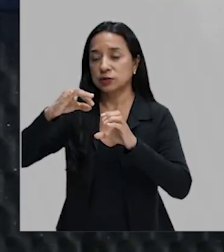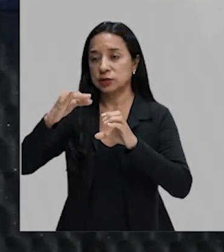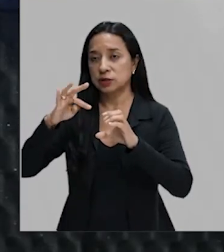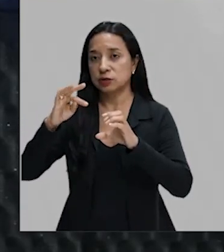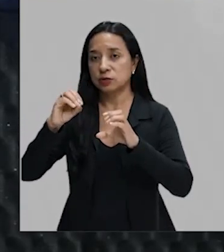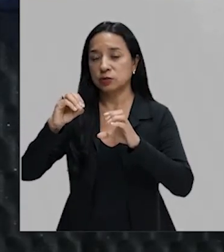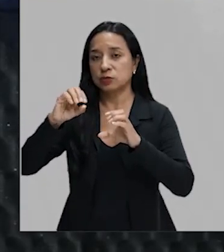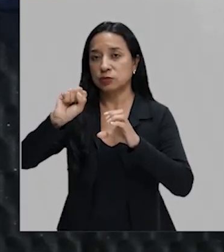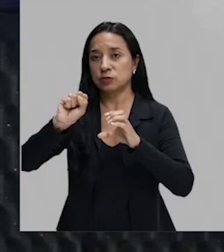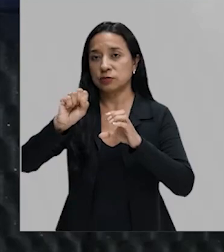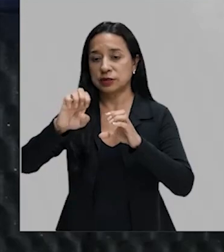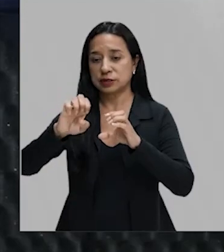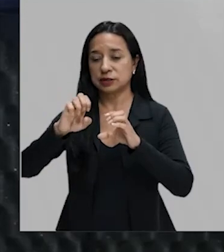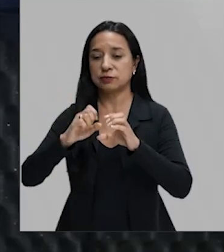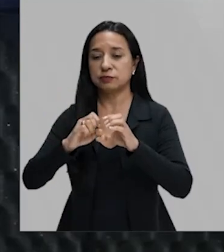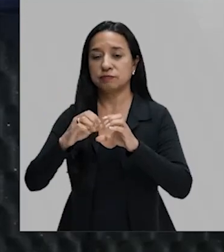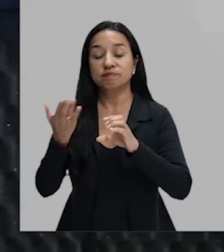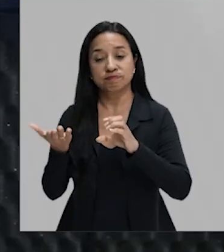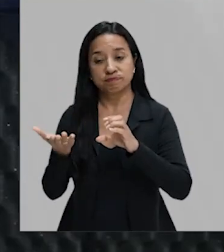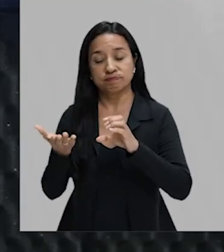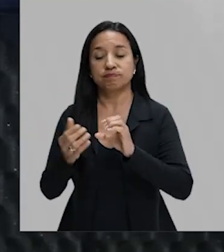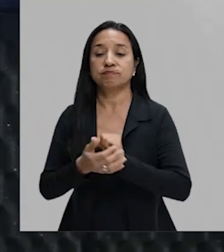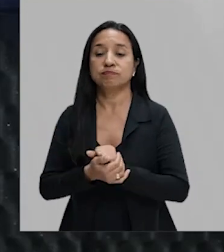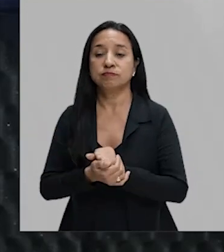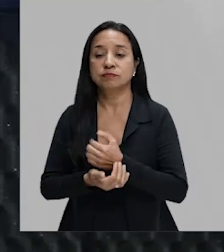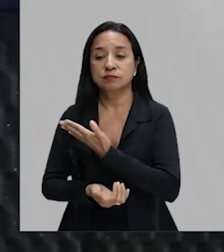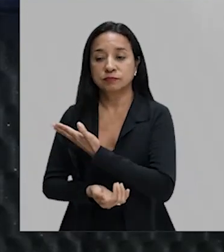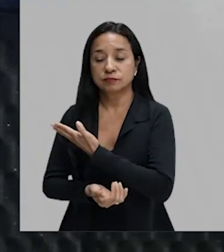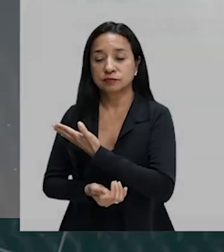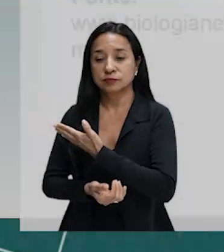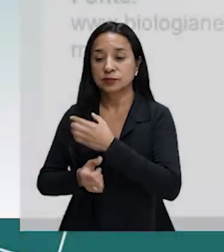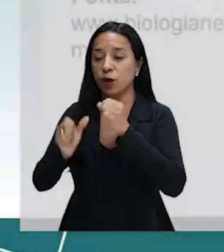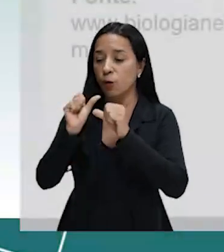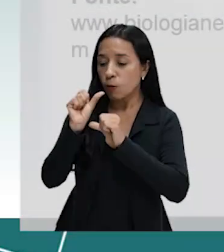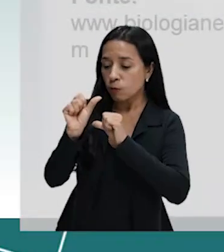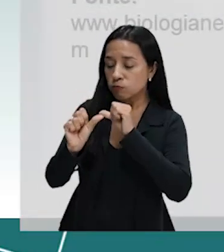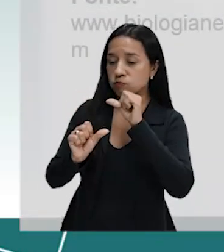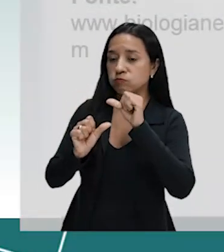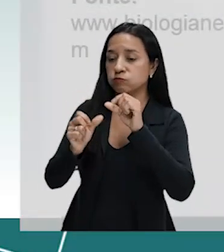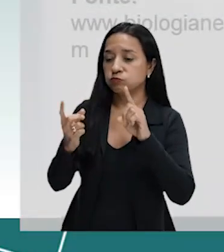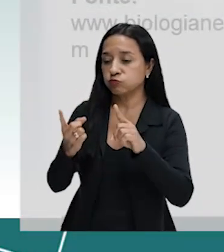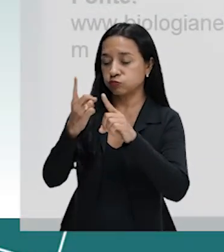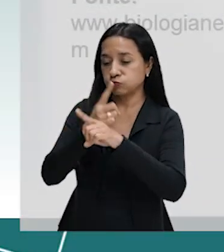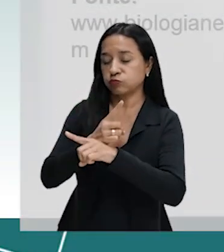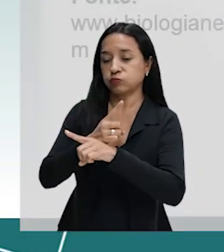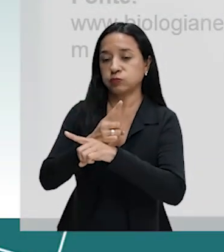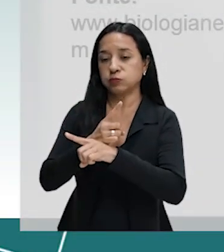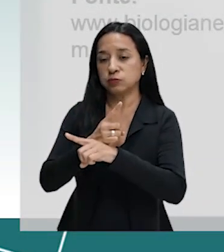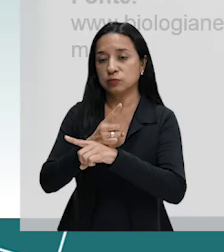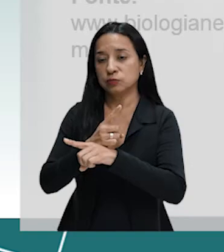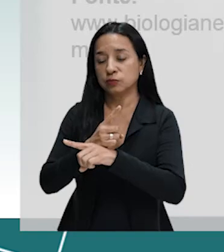tá? A exocitose nada mais, nada menos é do que o inverso. O que é o inverso?